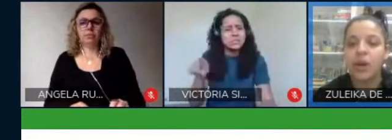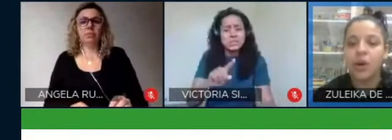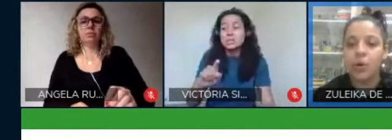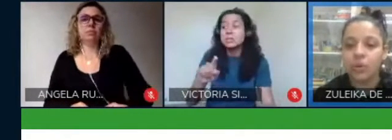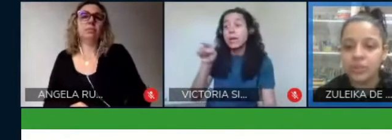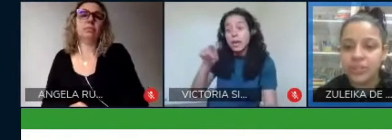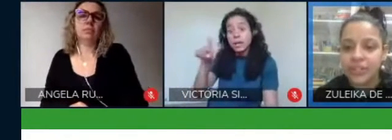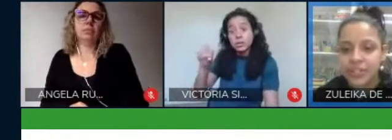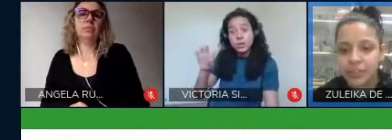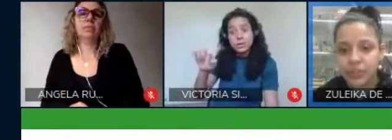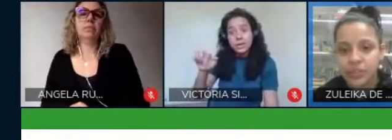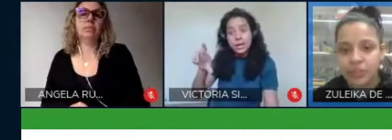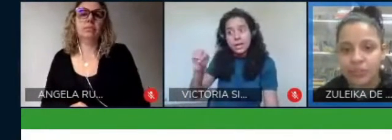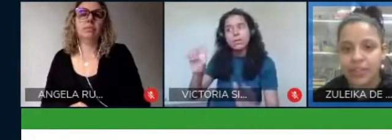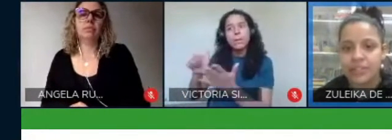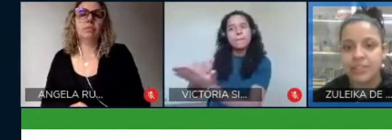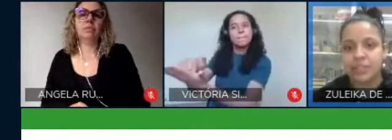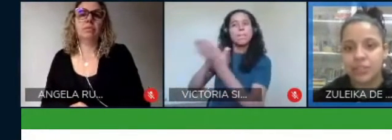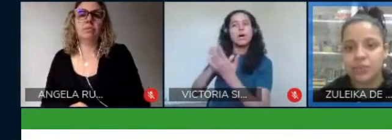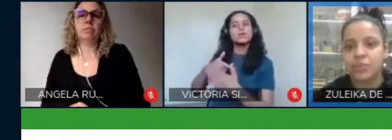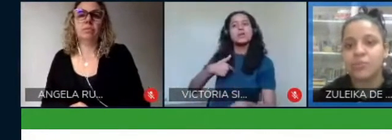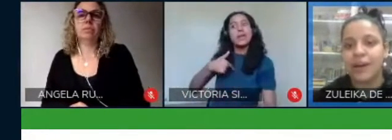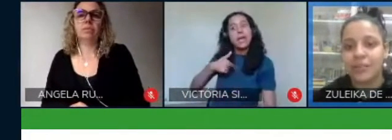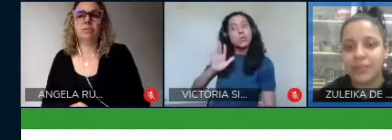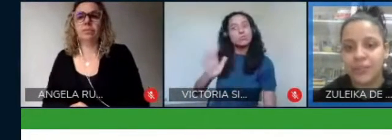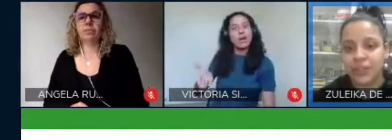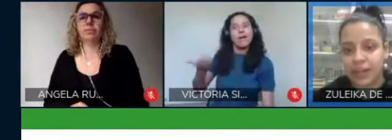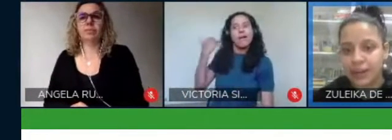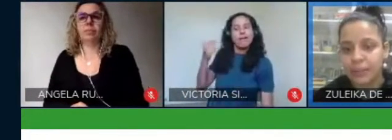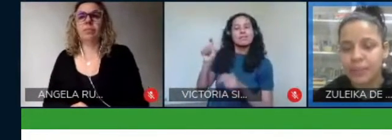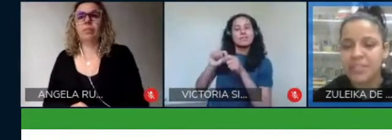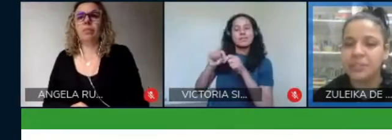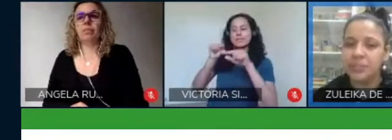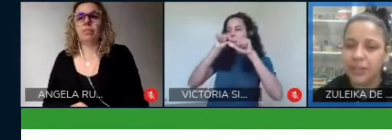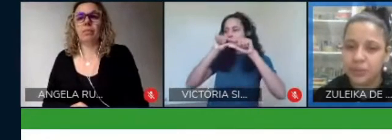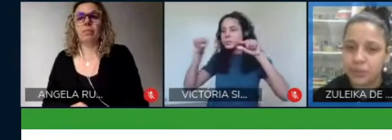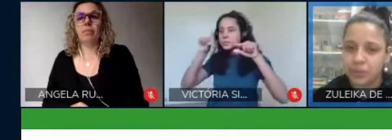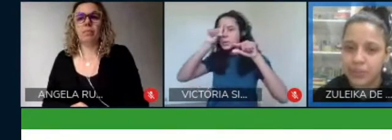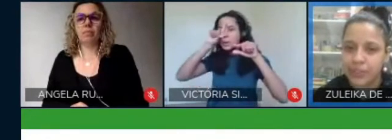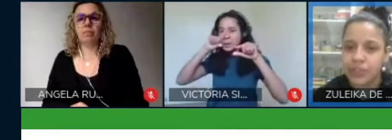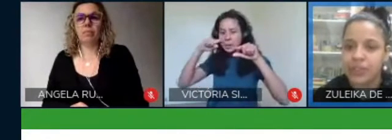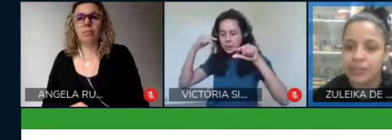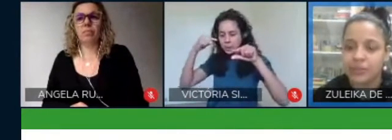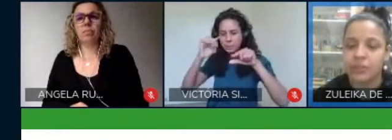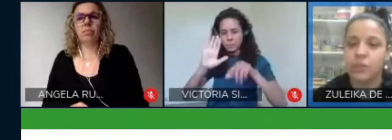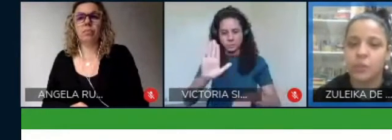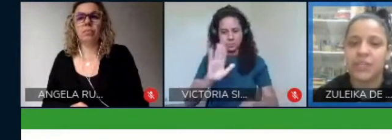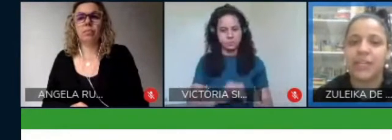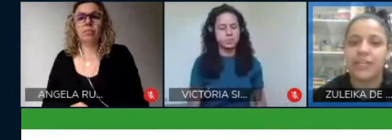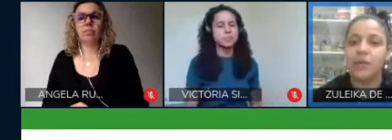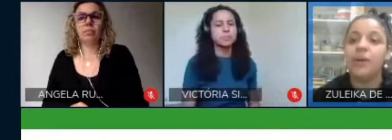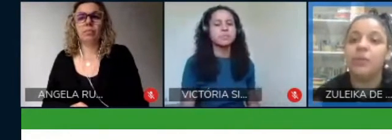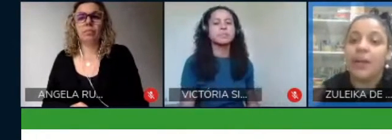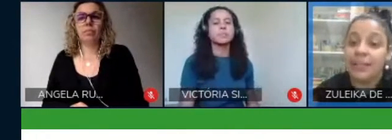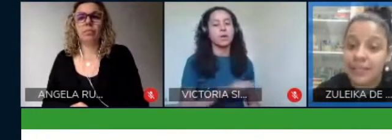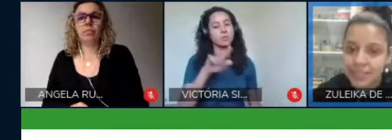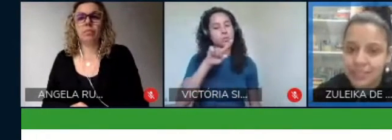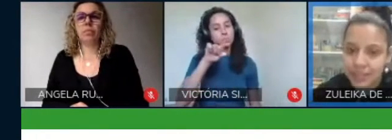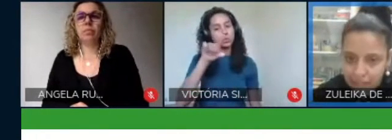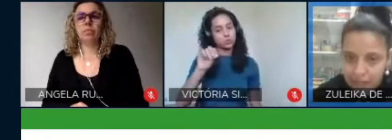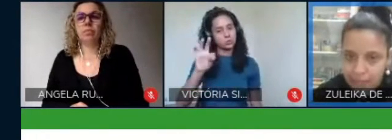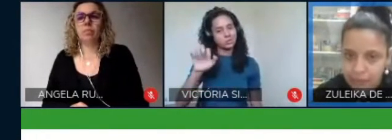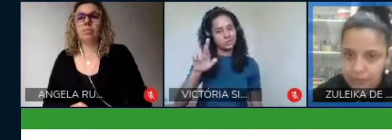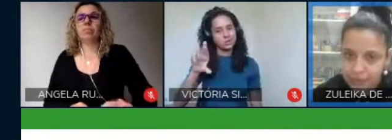ajudar nisso. Outro gerenciador de referências que a gente costumava indicar, mas não tem indicado tanto porque ele